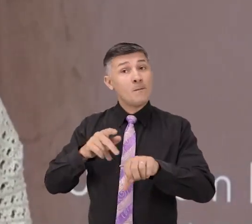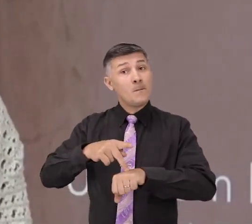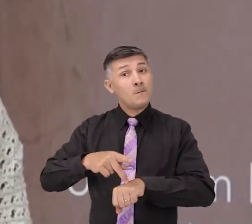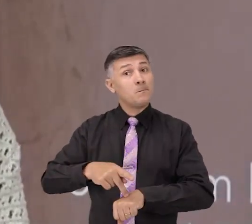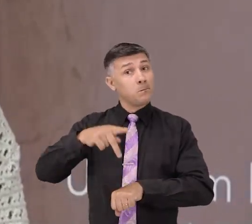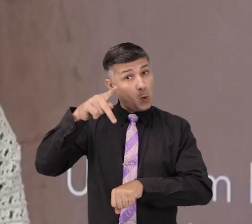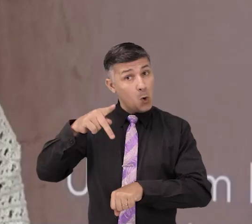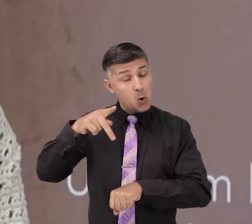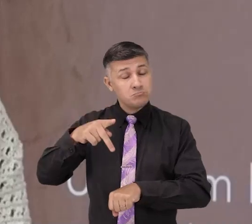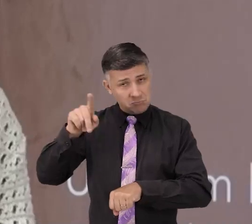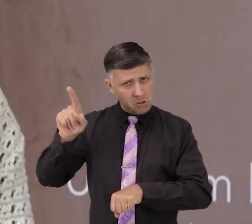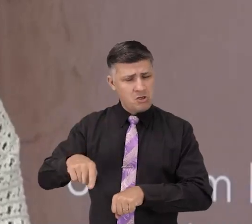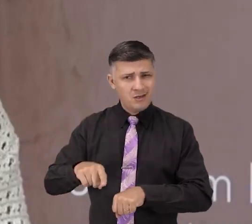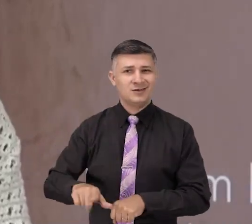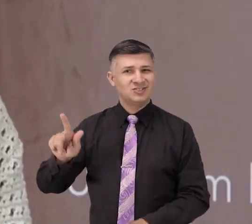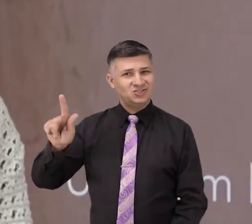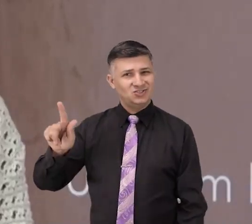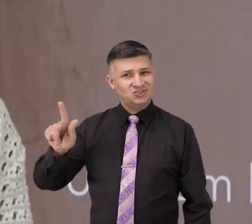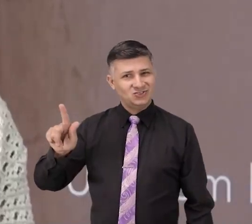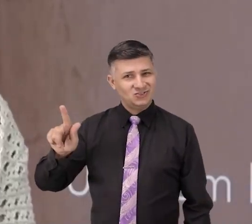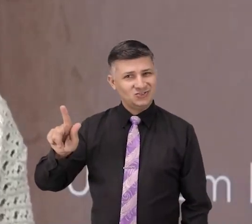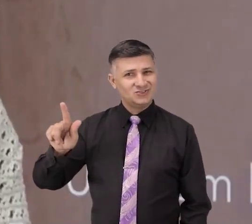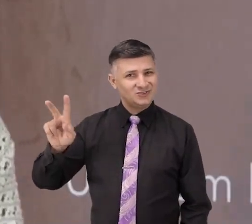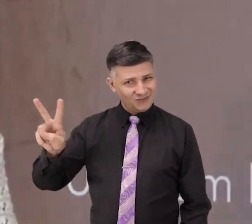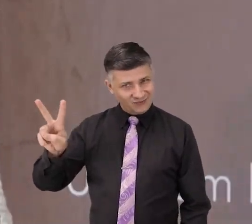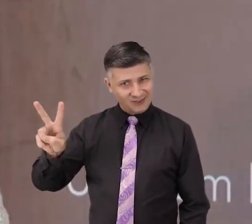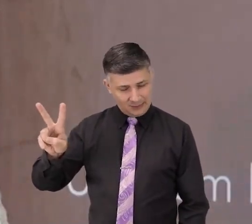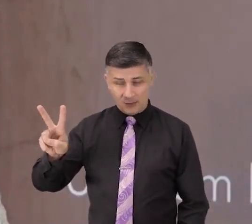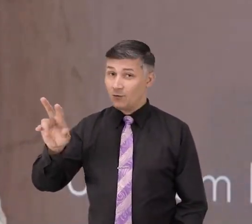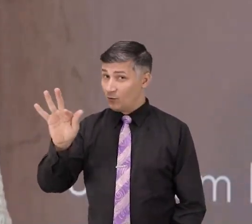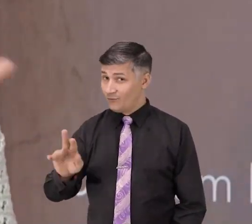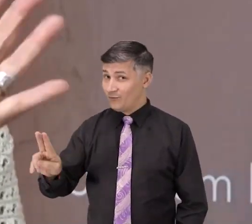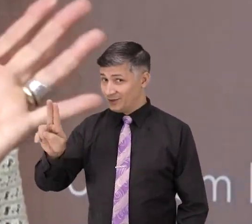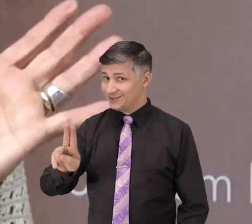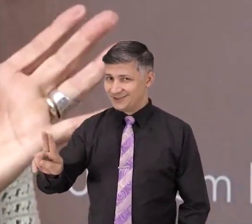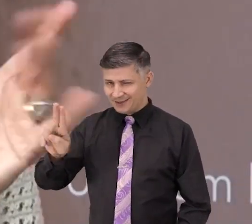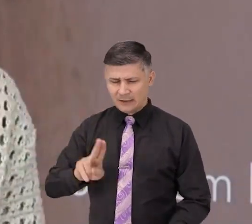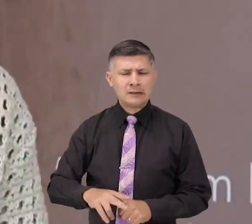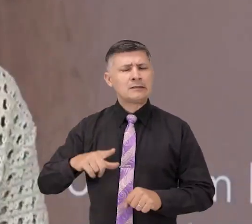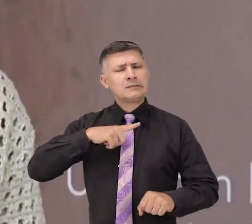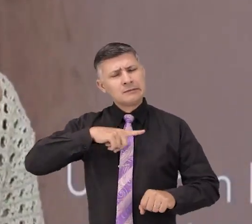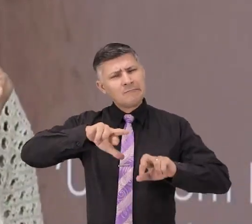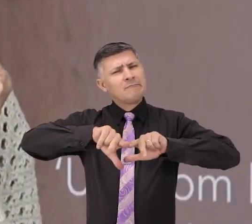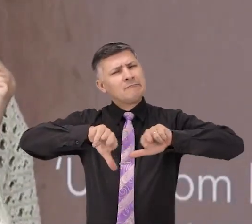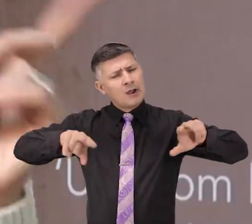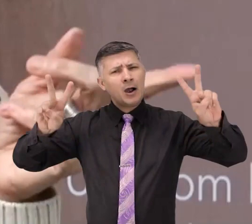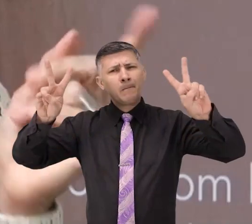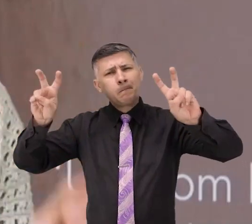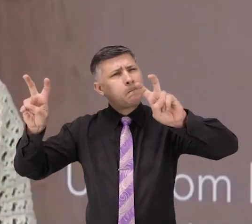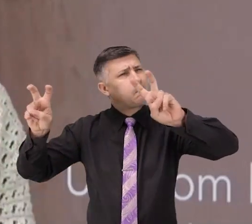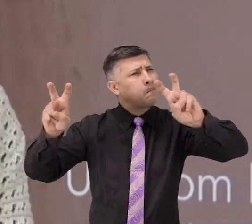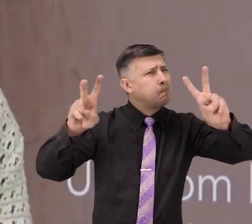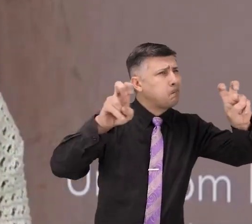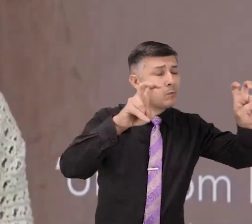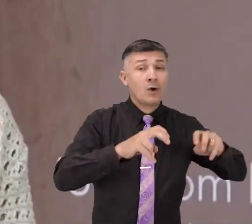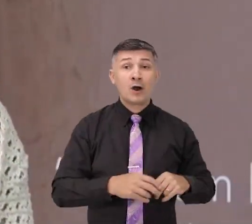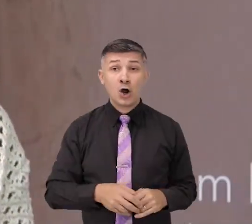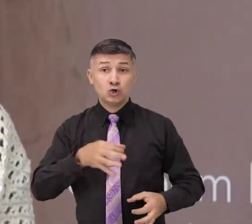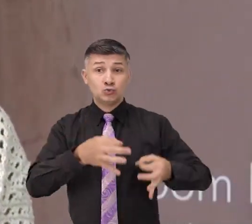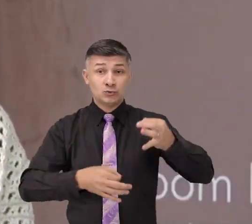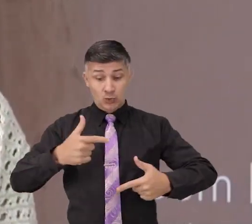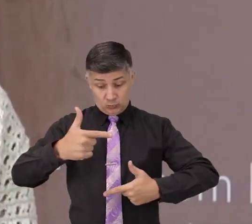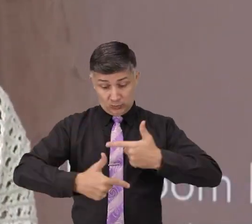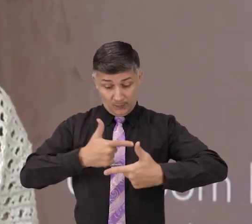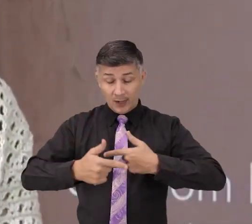Vargas. É uma advogada militante com um currículo recheado de causas de grande repercussão na Justiça